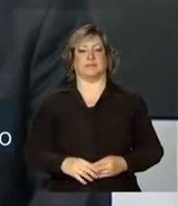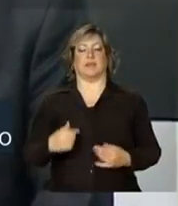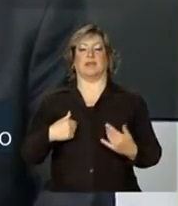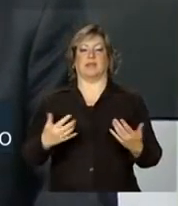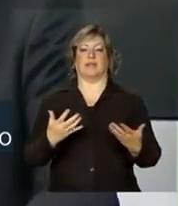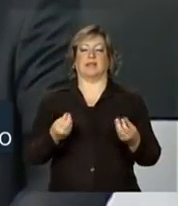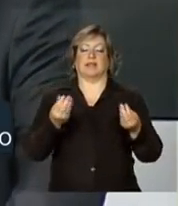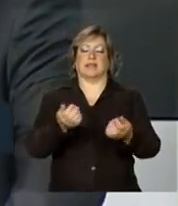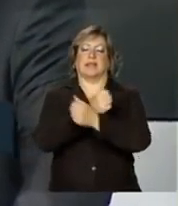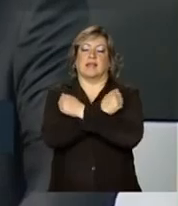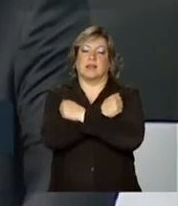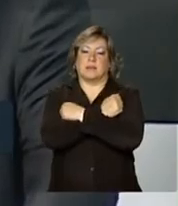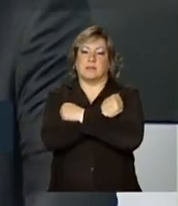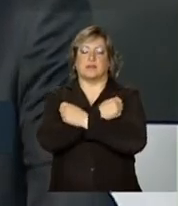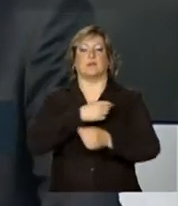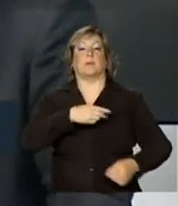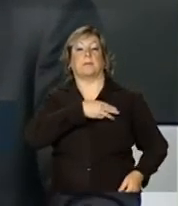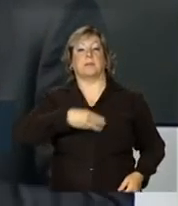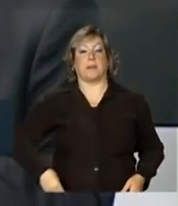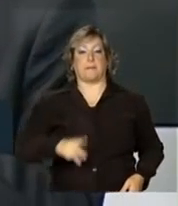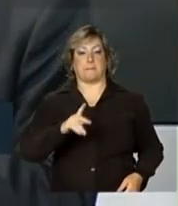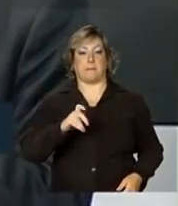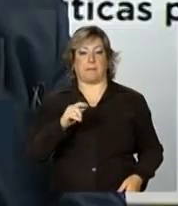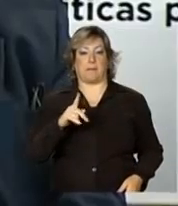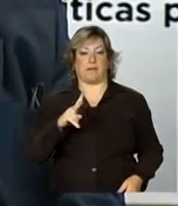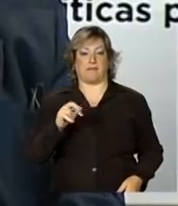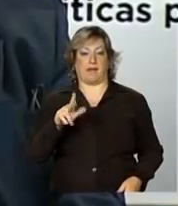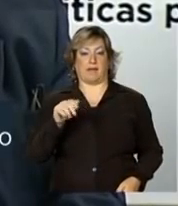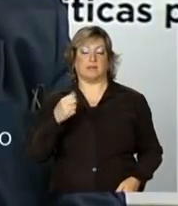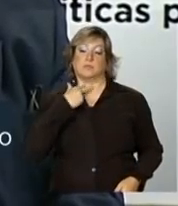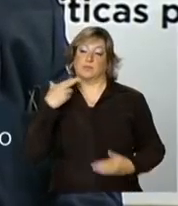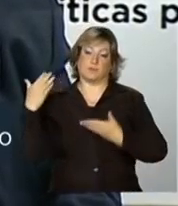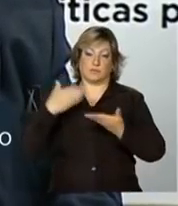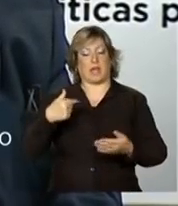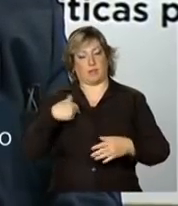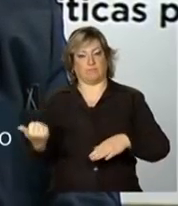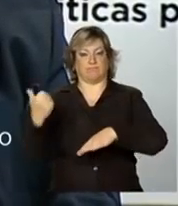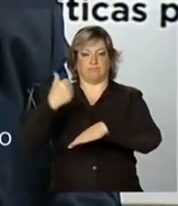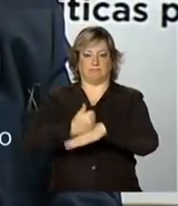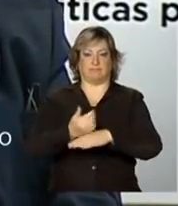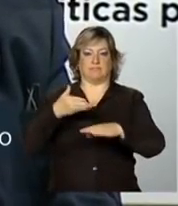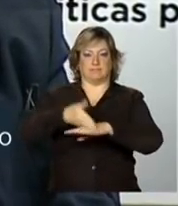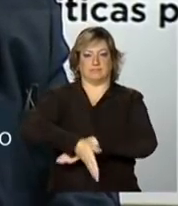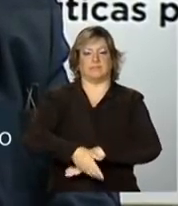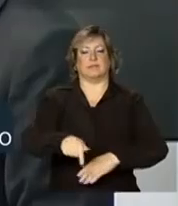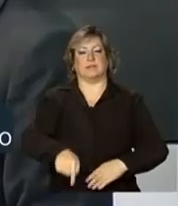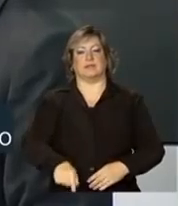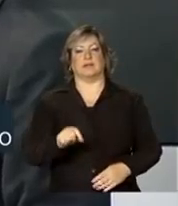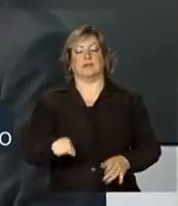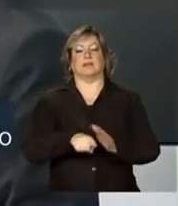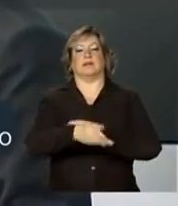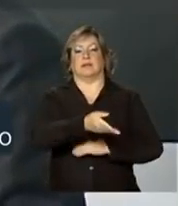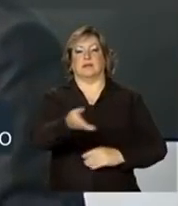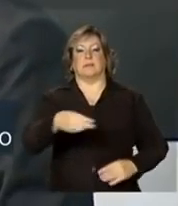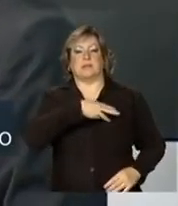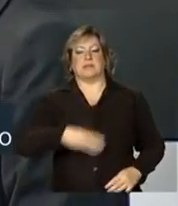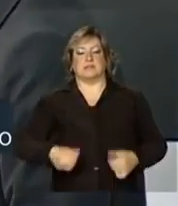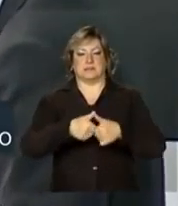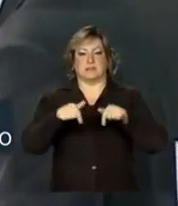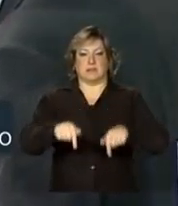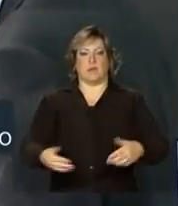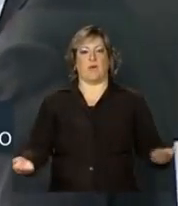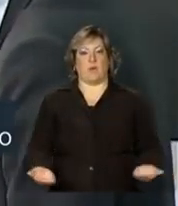um abraço aqui do nosso ministro Pepe Vargas e dizer, ministro Raup, ministra Leonora